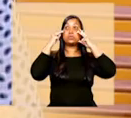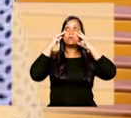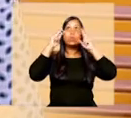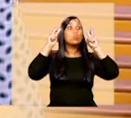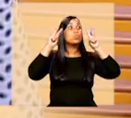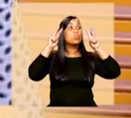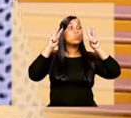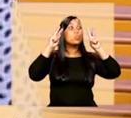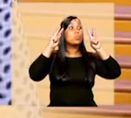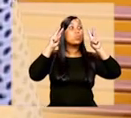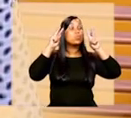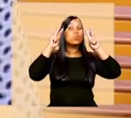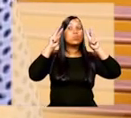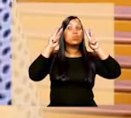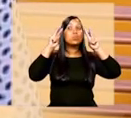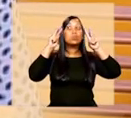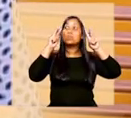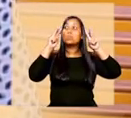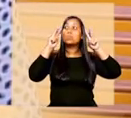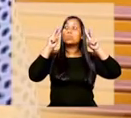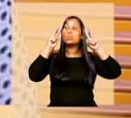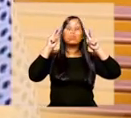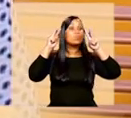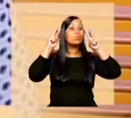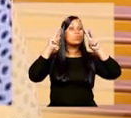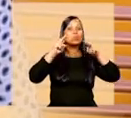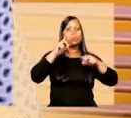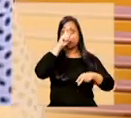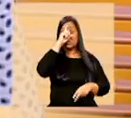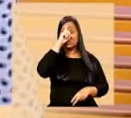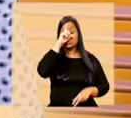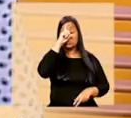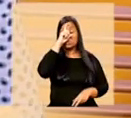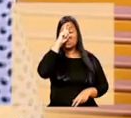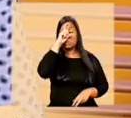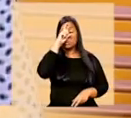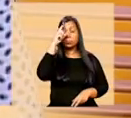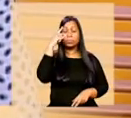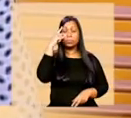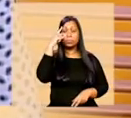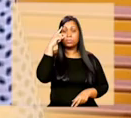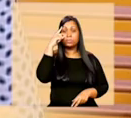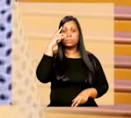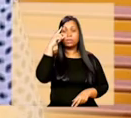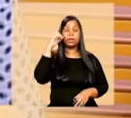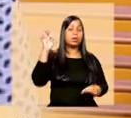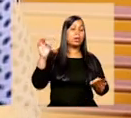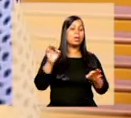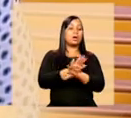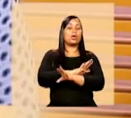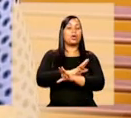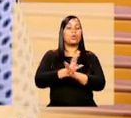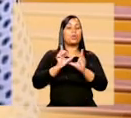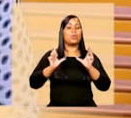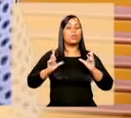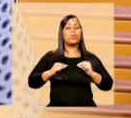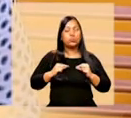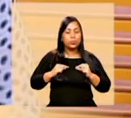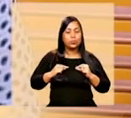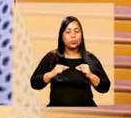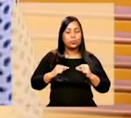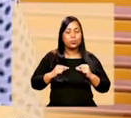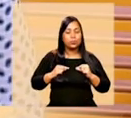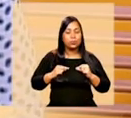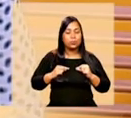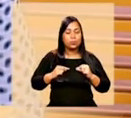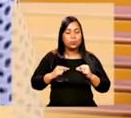você abre o seu olho, você tá na UTI, você olha, você fala, meu Deus, acabou. Então, a partir